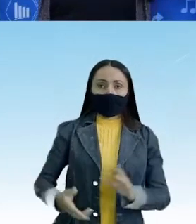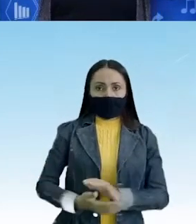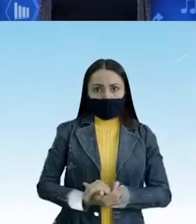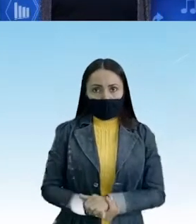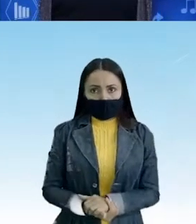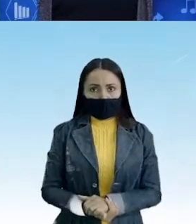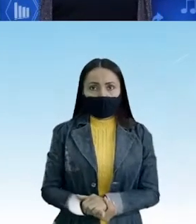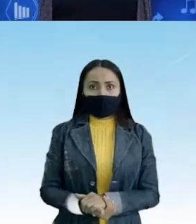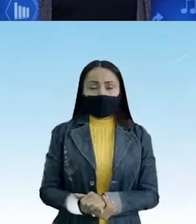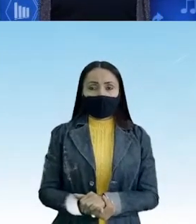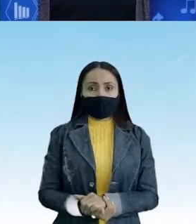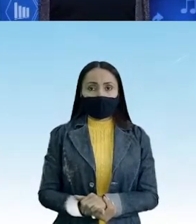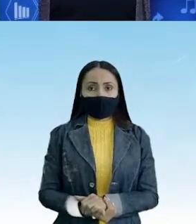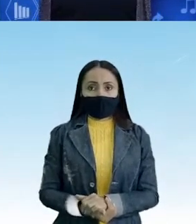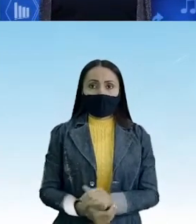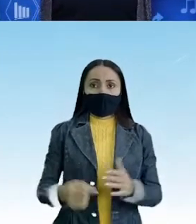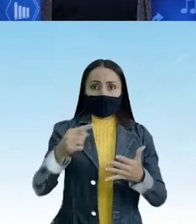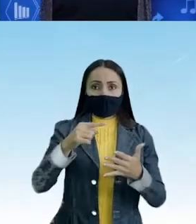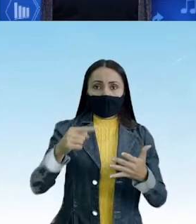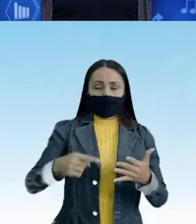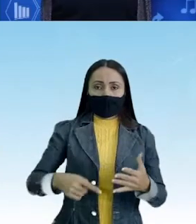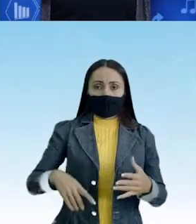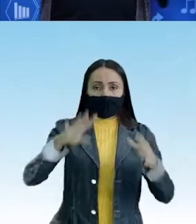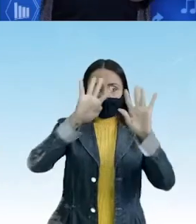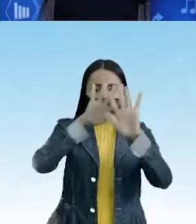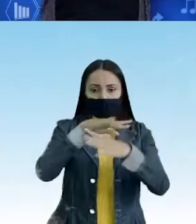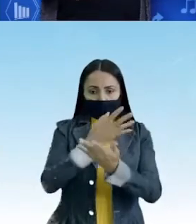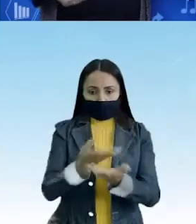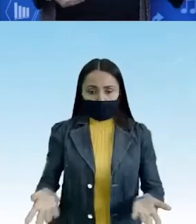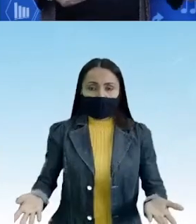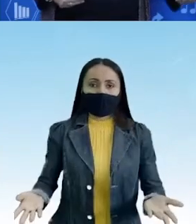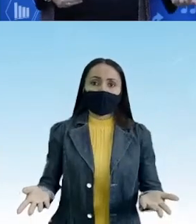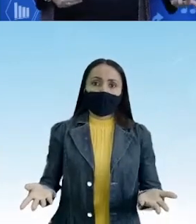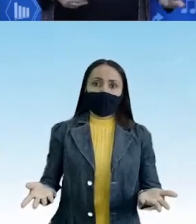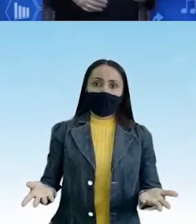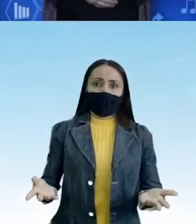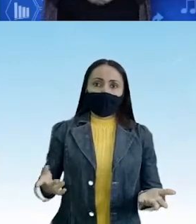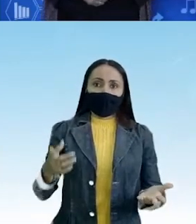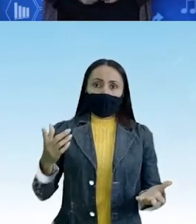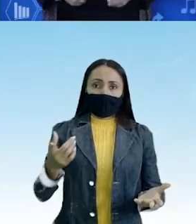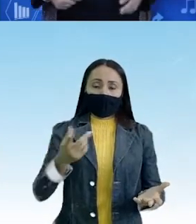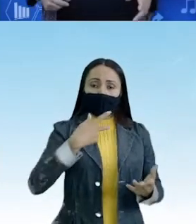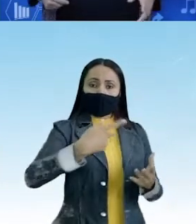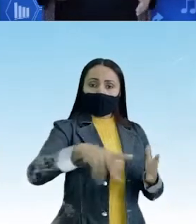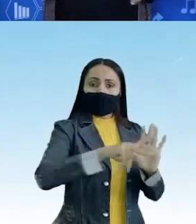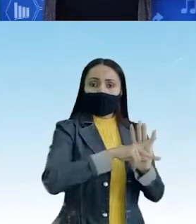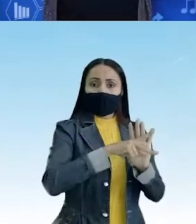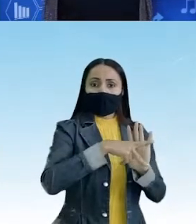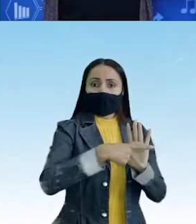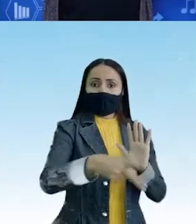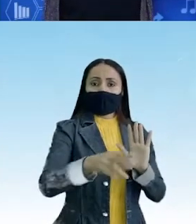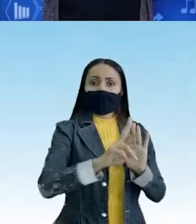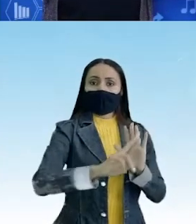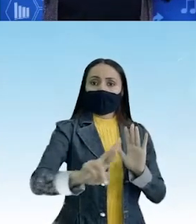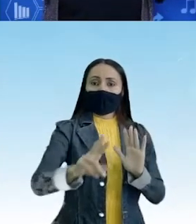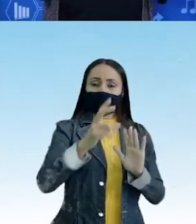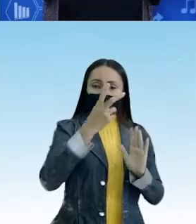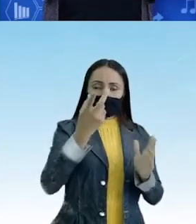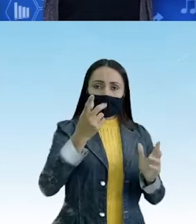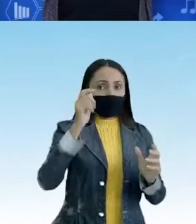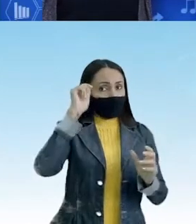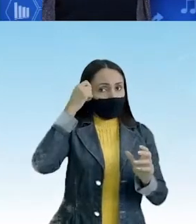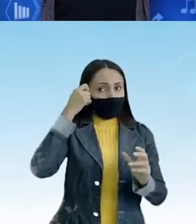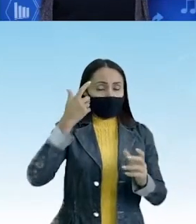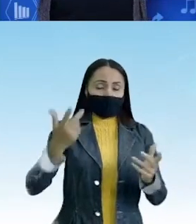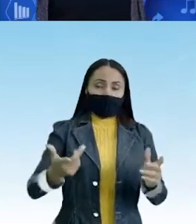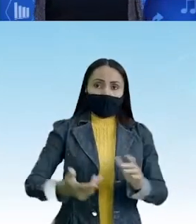estão cultuando a Iemanjá deles, da cultura, da religião deles, tá bom? Foi a maneira disfarçada